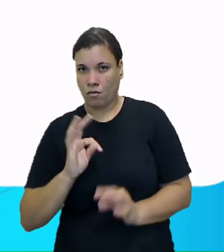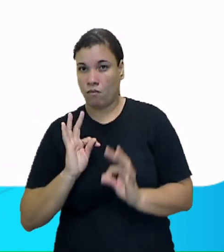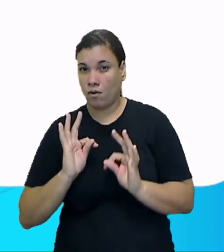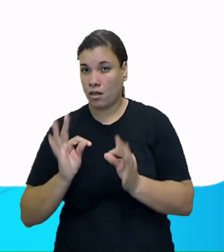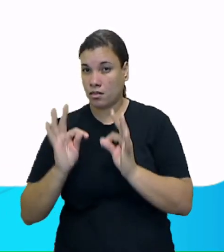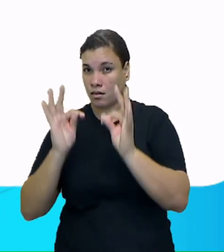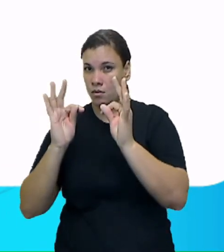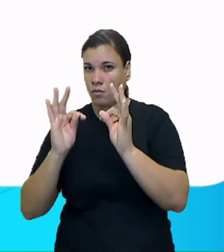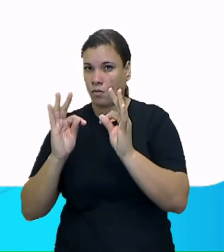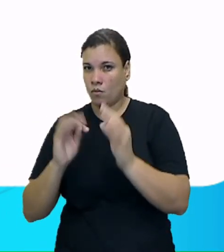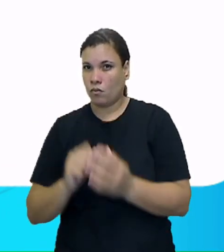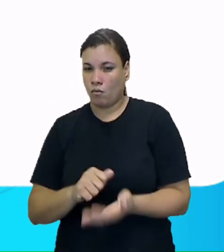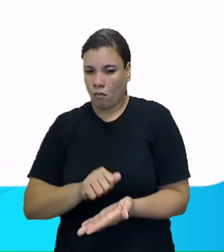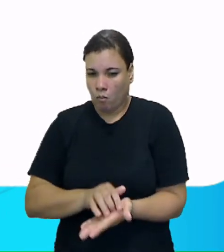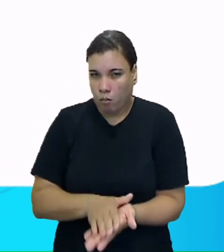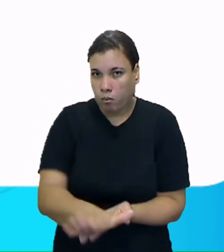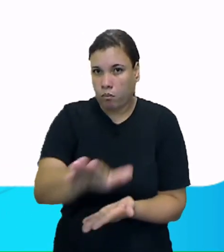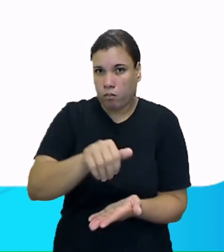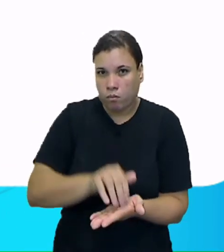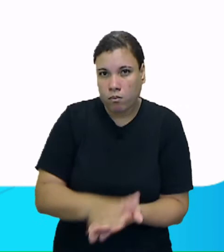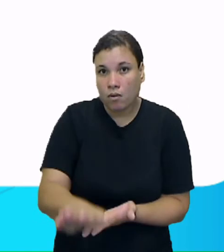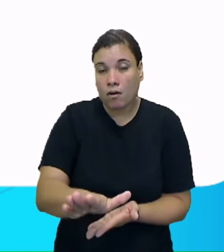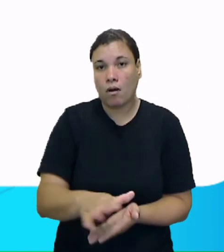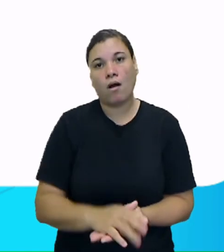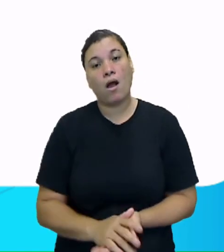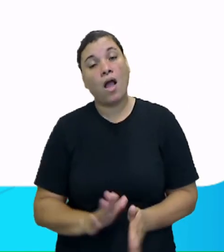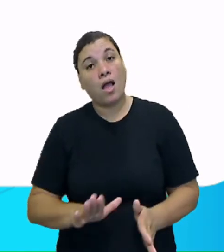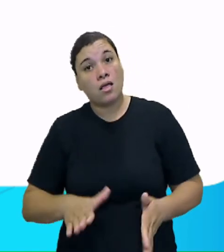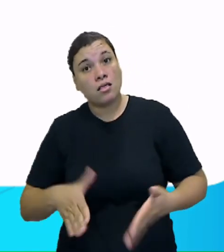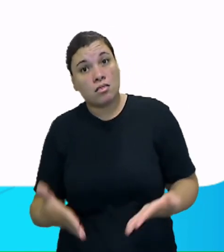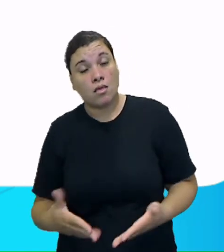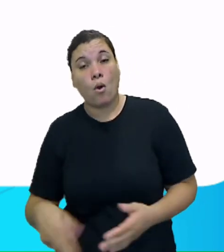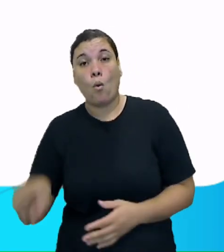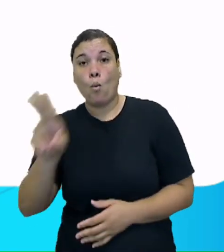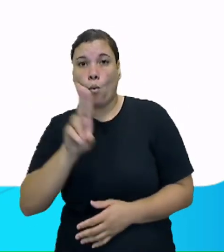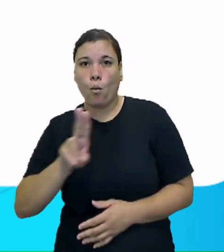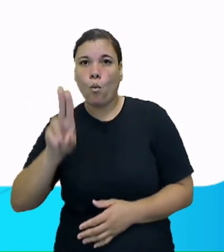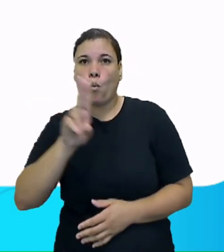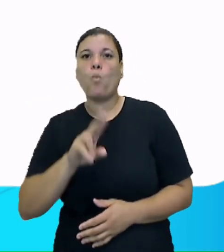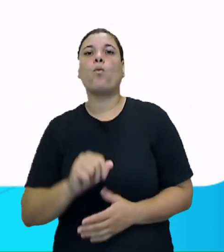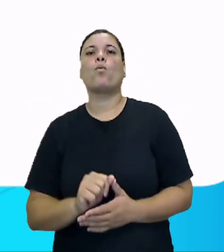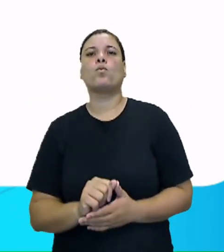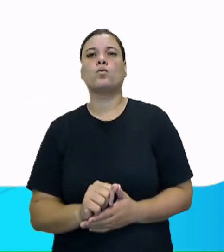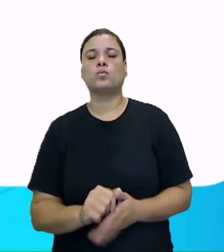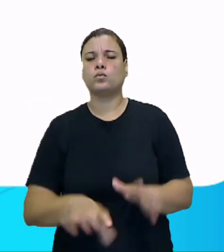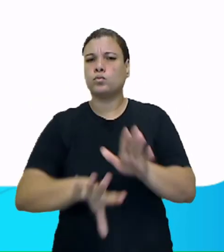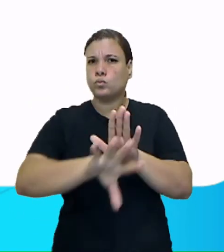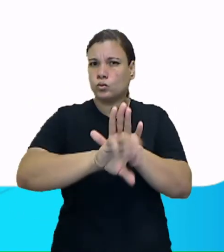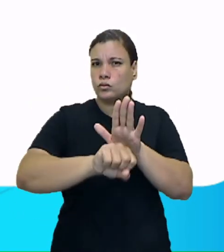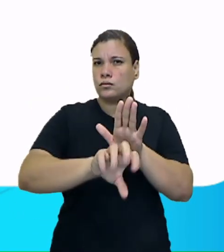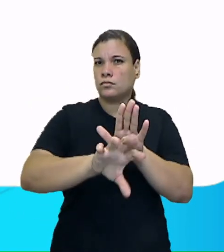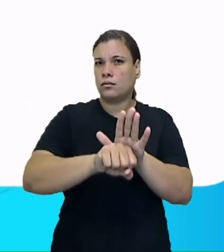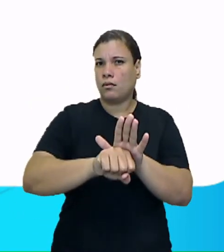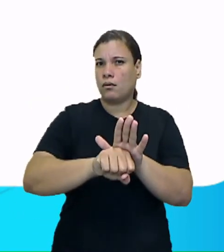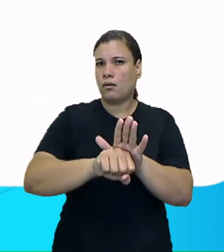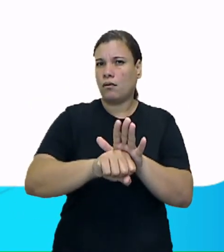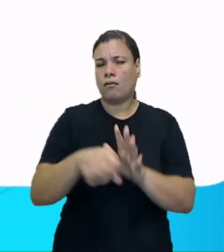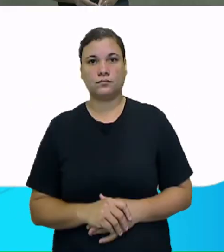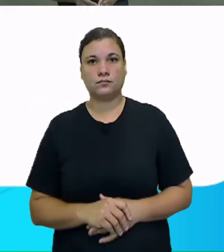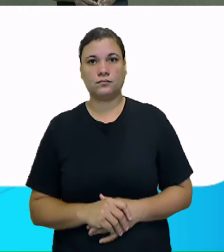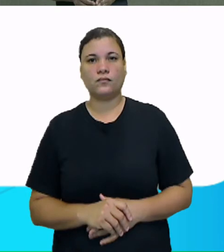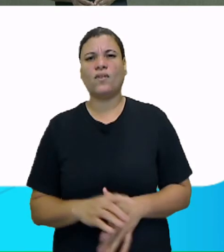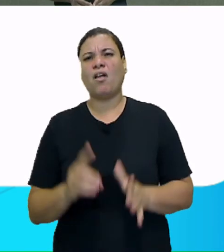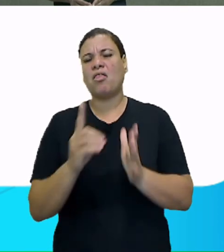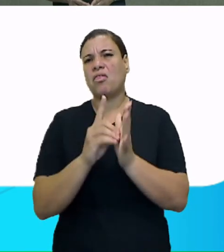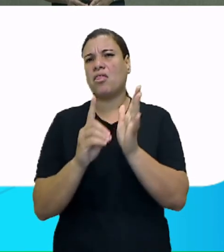de impressão, o uso de imagens e fotografias em jornais acaba se tornando mais fácil.